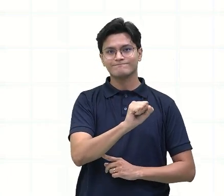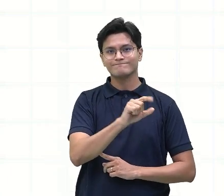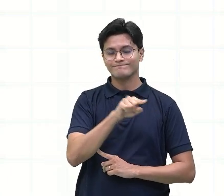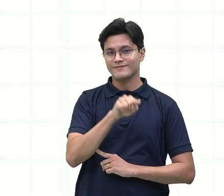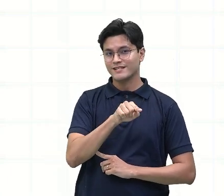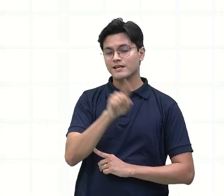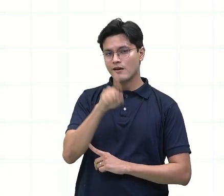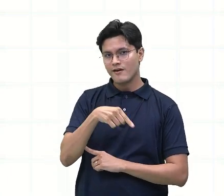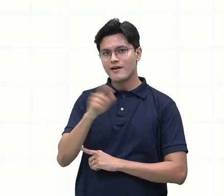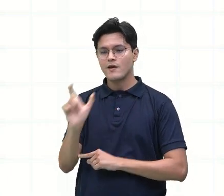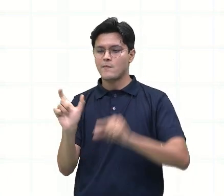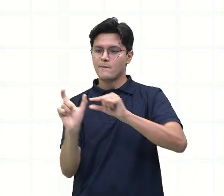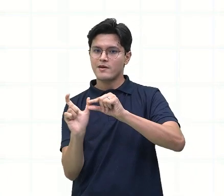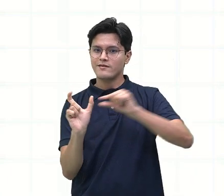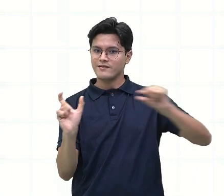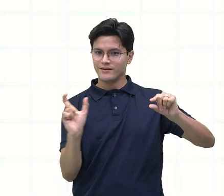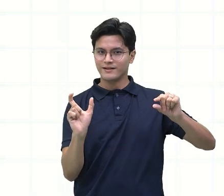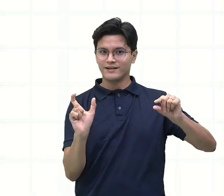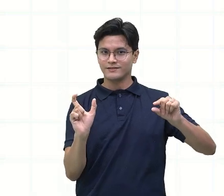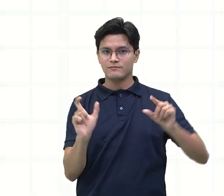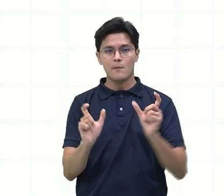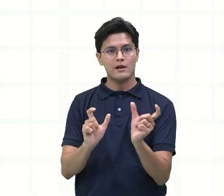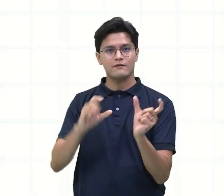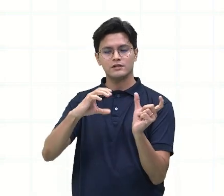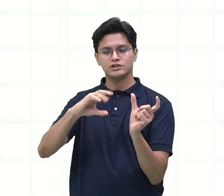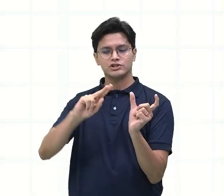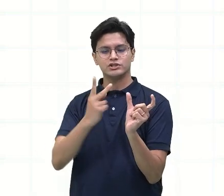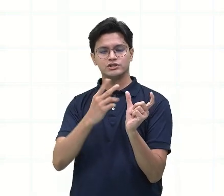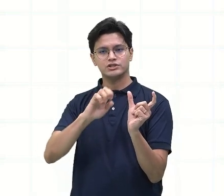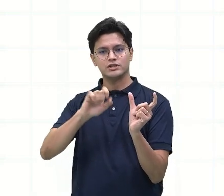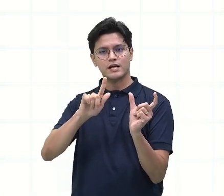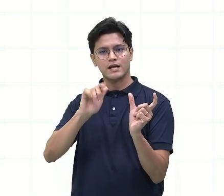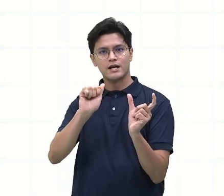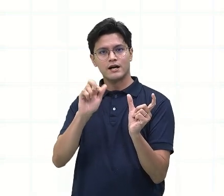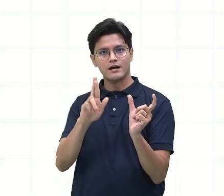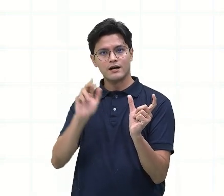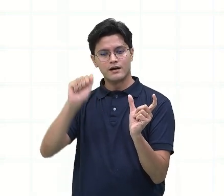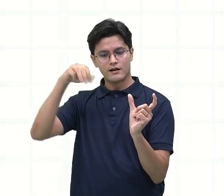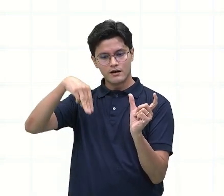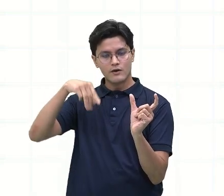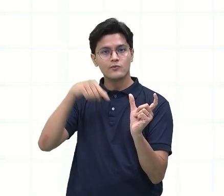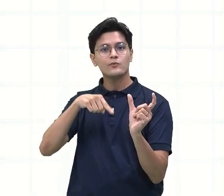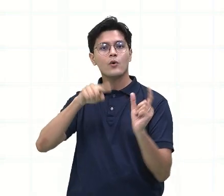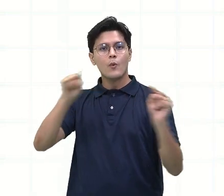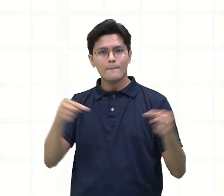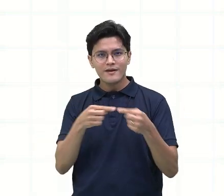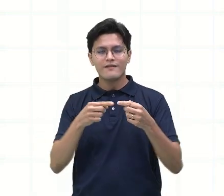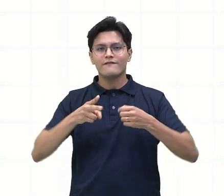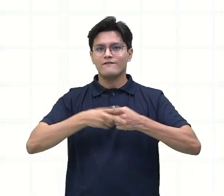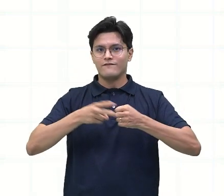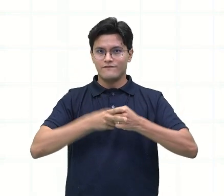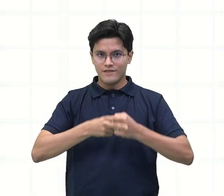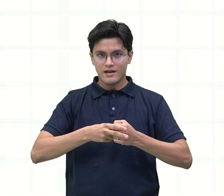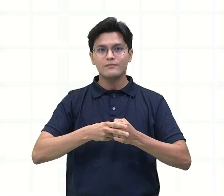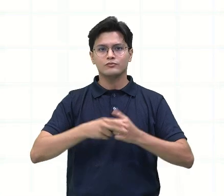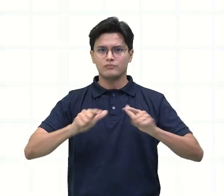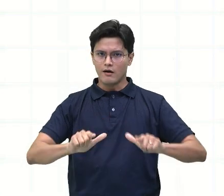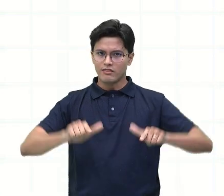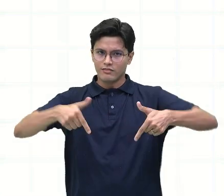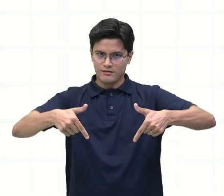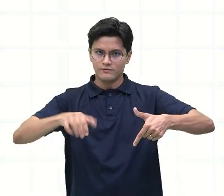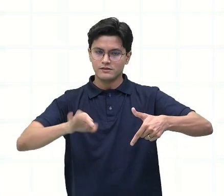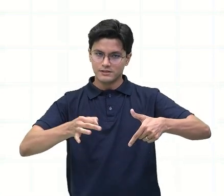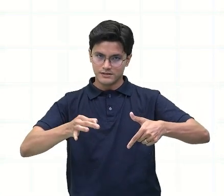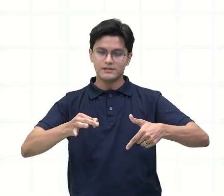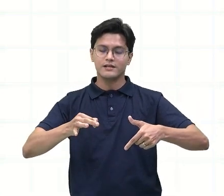Chegaram é um verbo de ação, tá? Porque ele está indicando ali uma ação de chegar. E doentes é um nome,